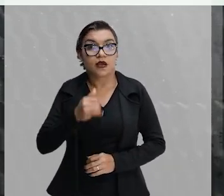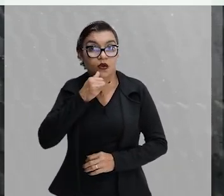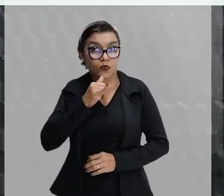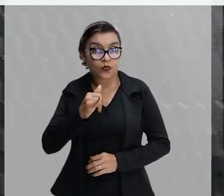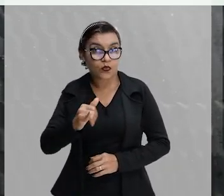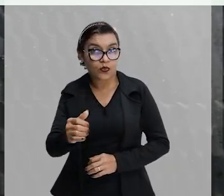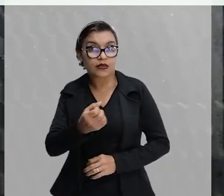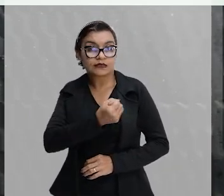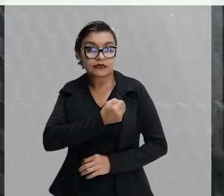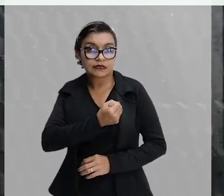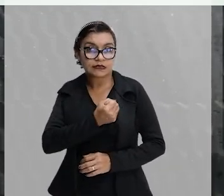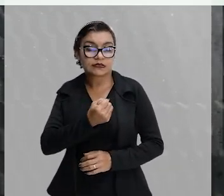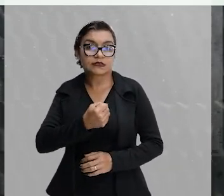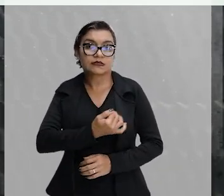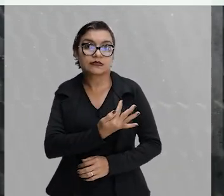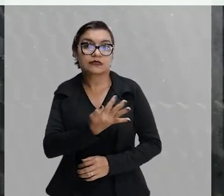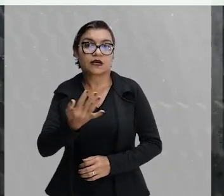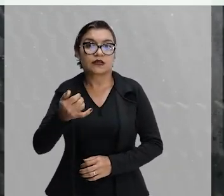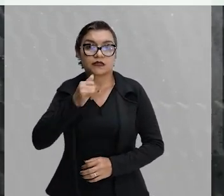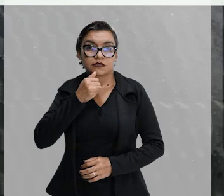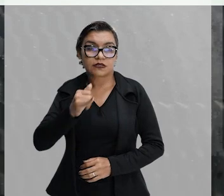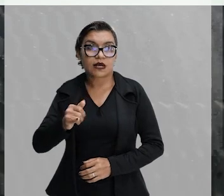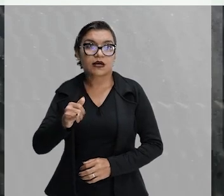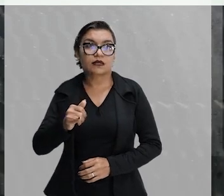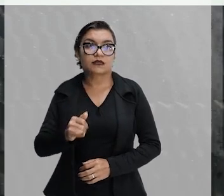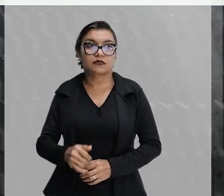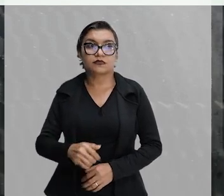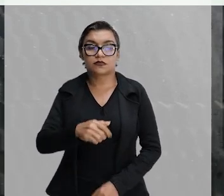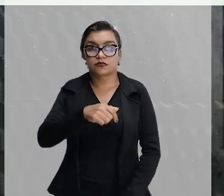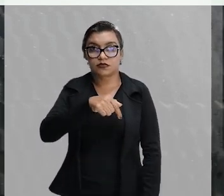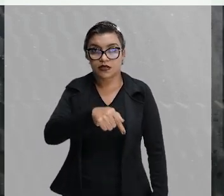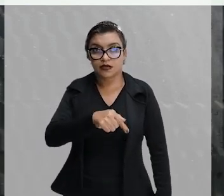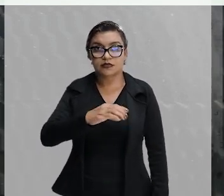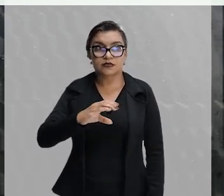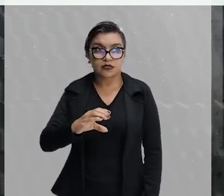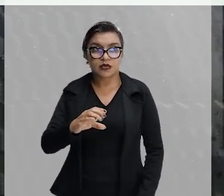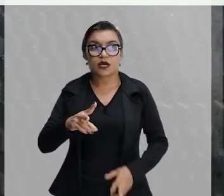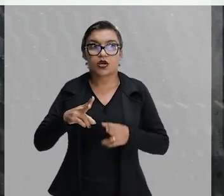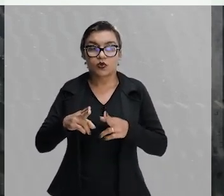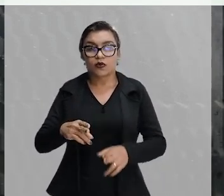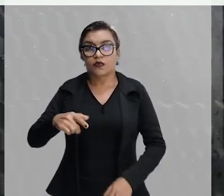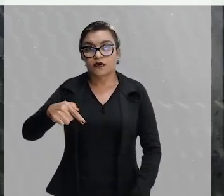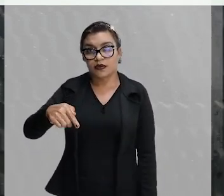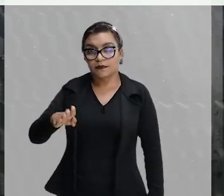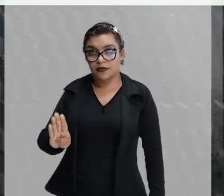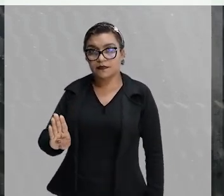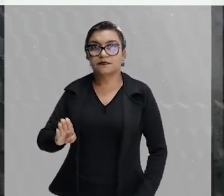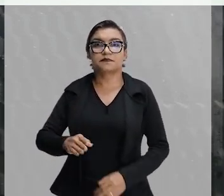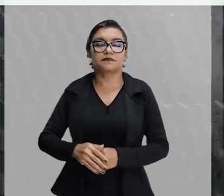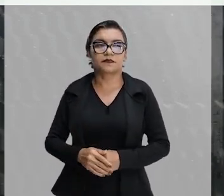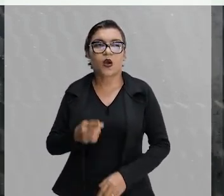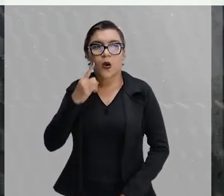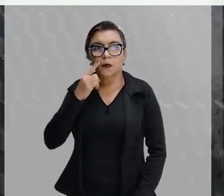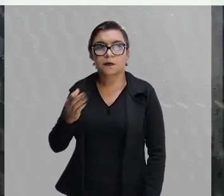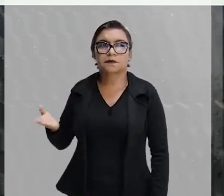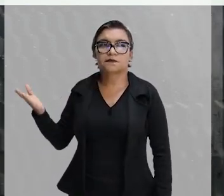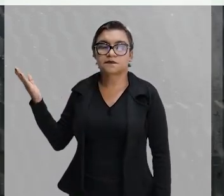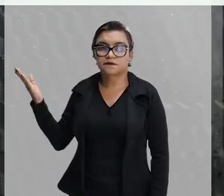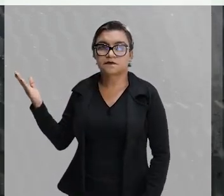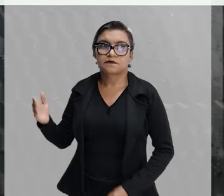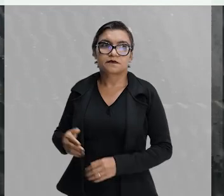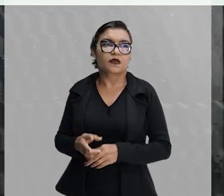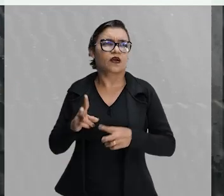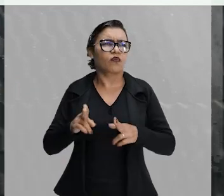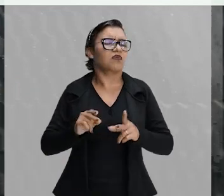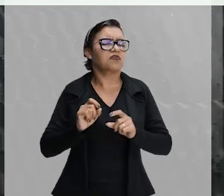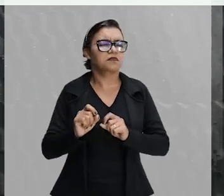final de C vai ser igual à quantidade de B. Ó, primeiro toque, que eu chamei de linha, vão ser igual. Isso vai ser